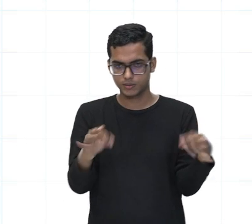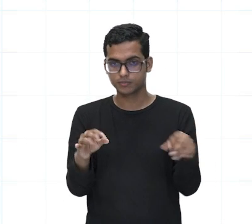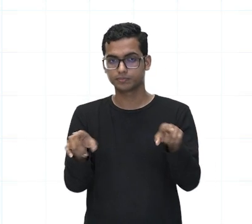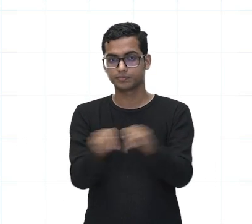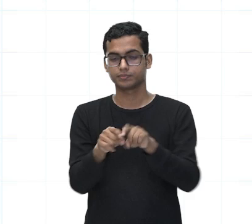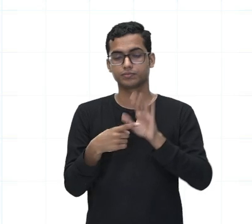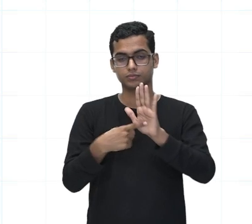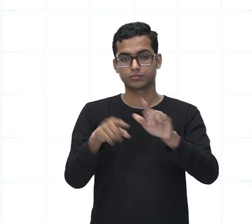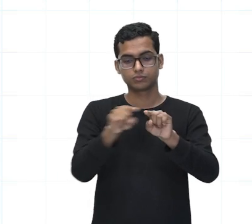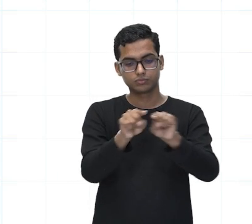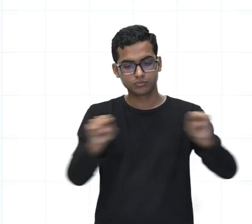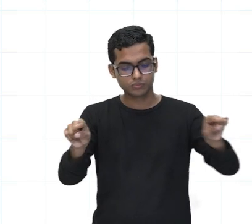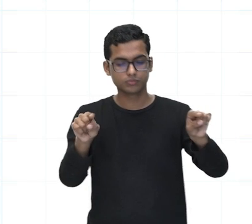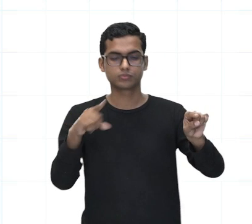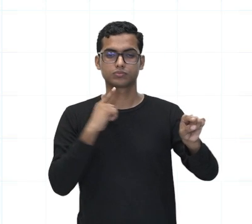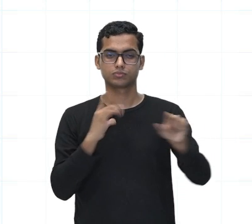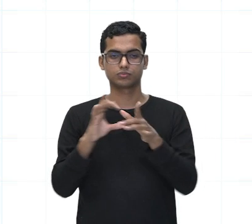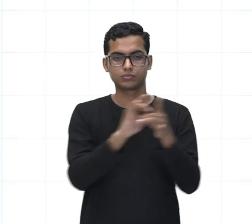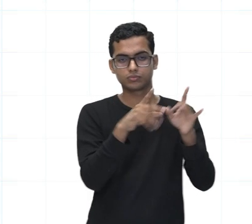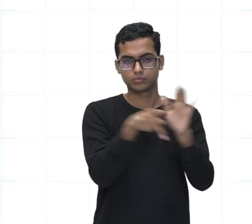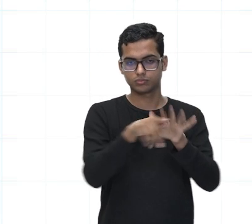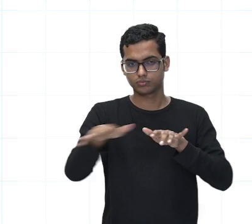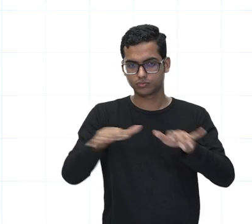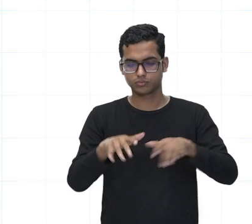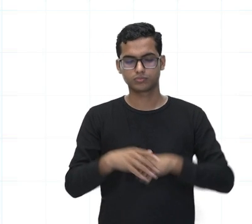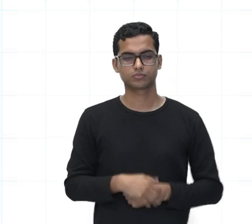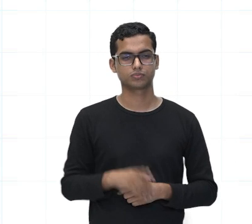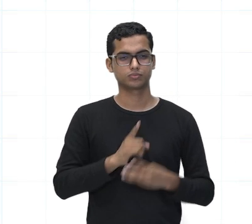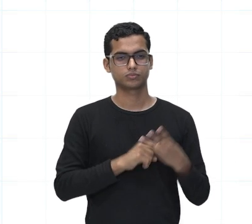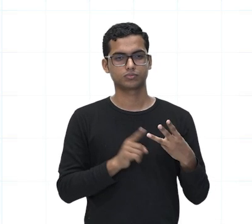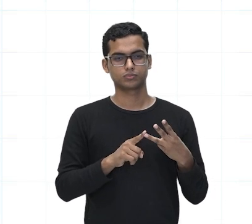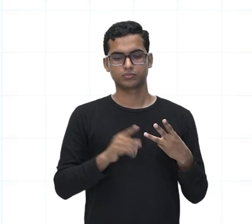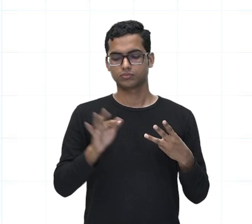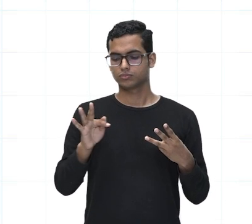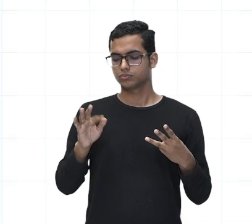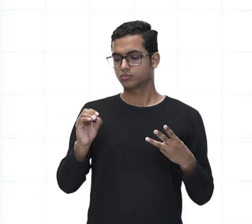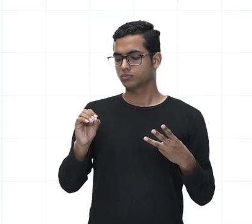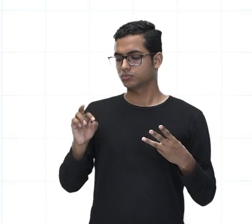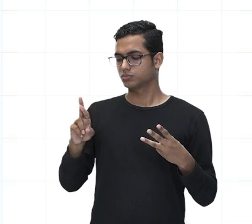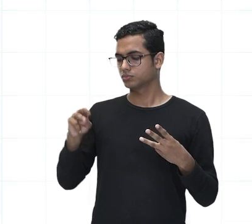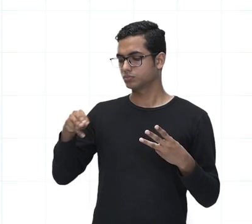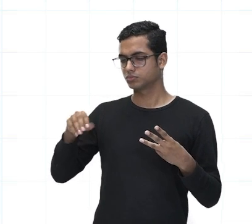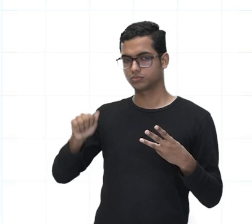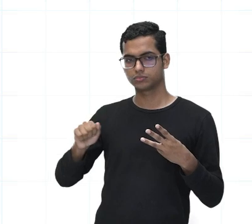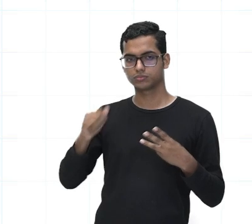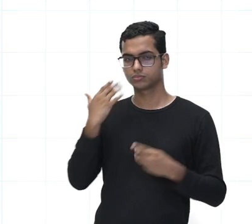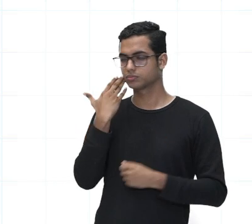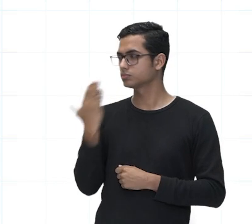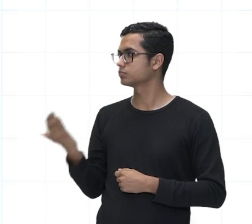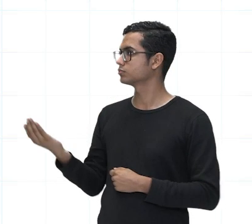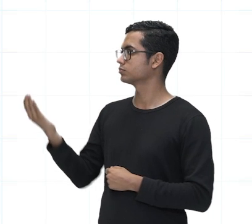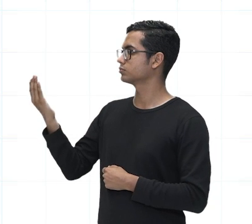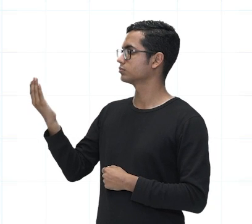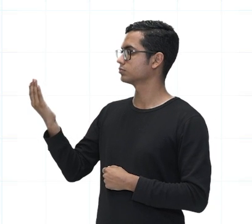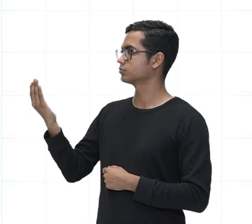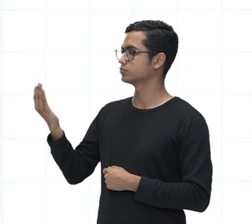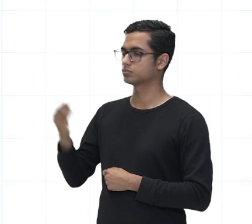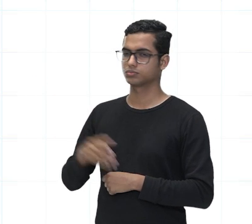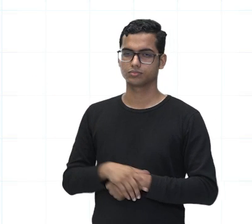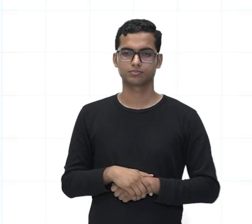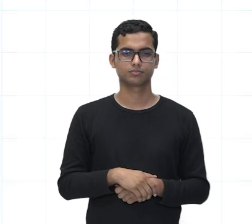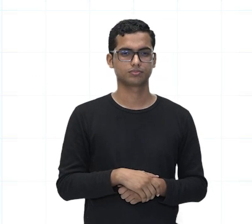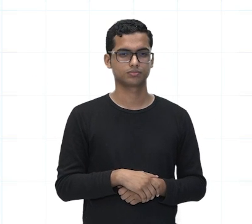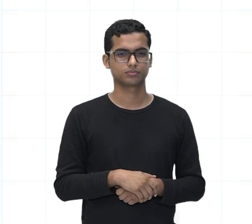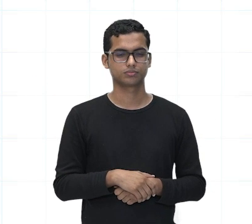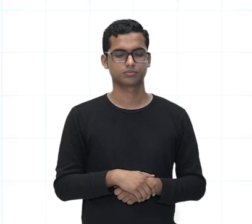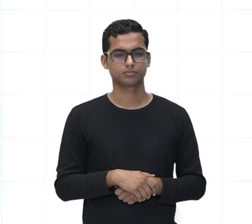ter esse sentido de movimento. Depois, nós temos a forma. A forma dos objetos responde a